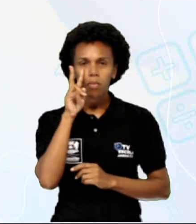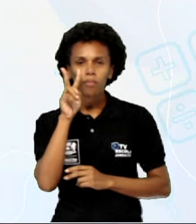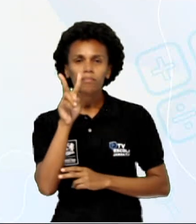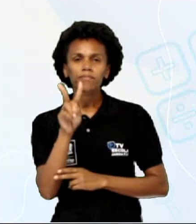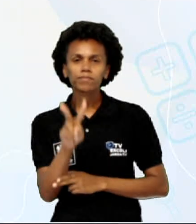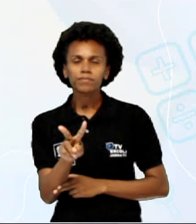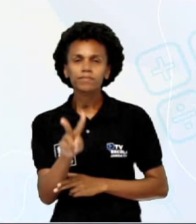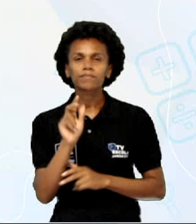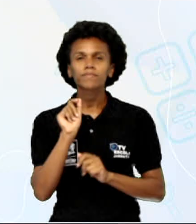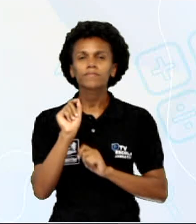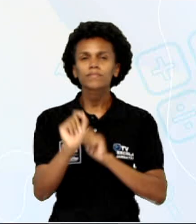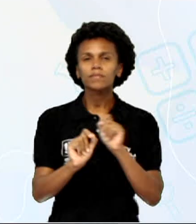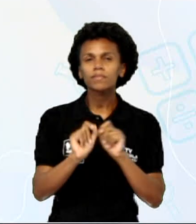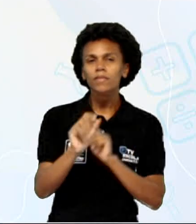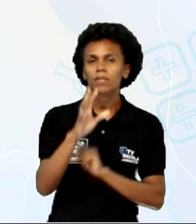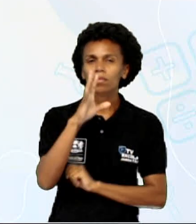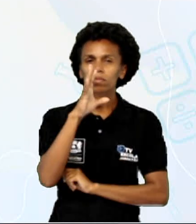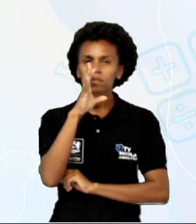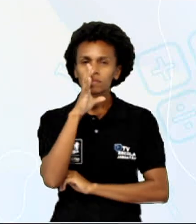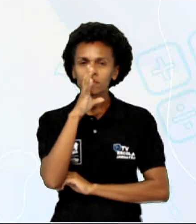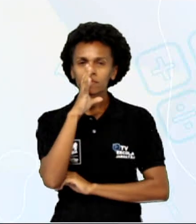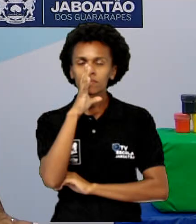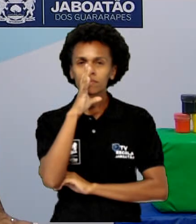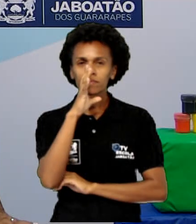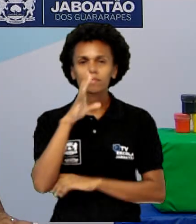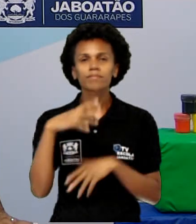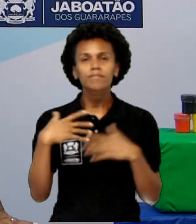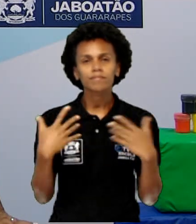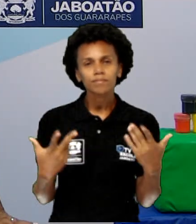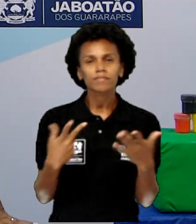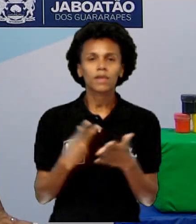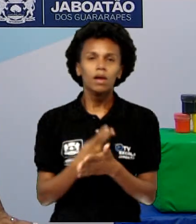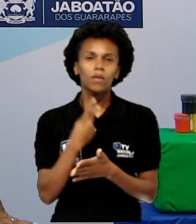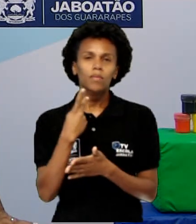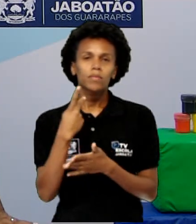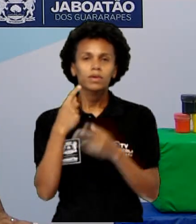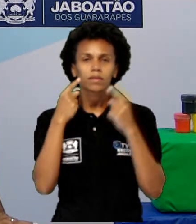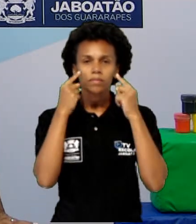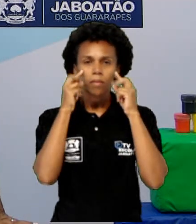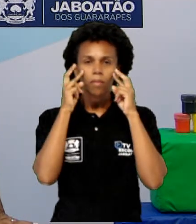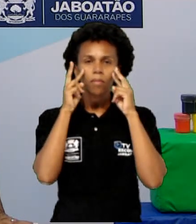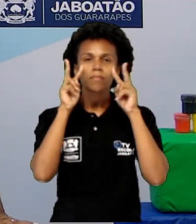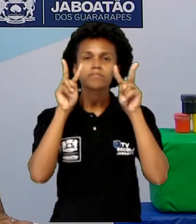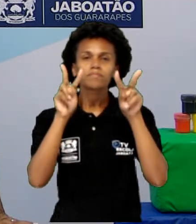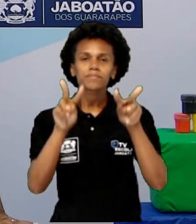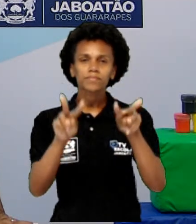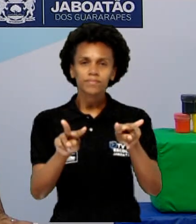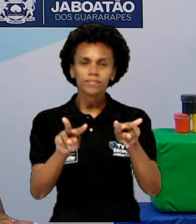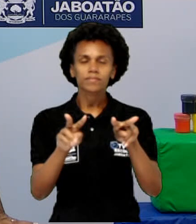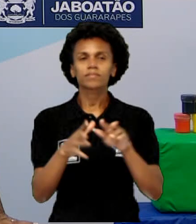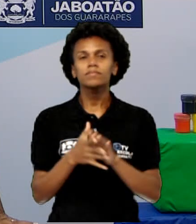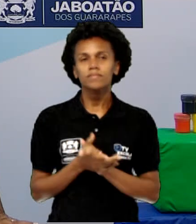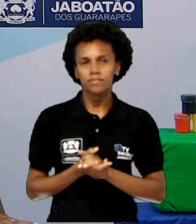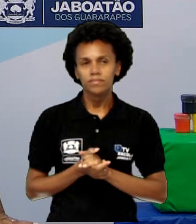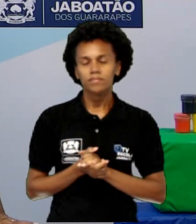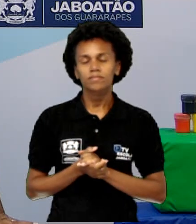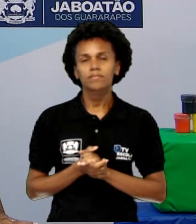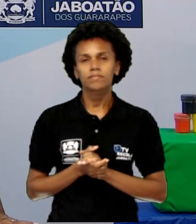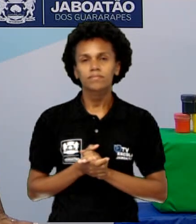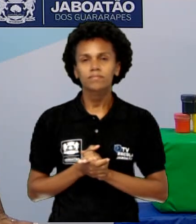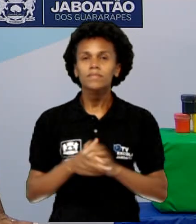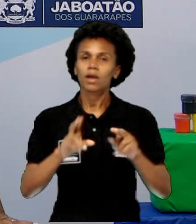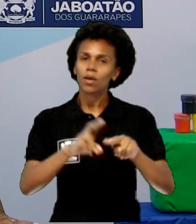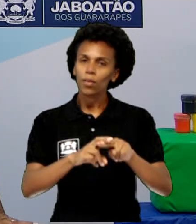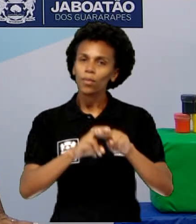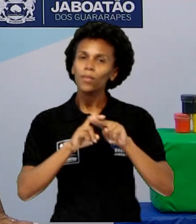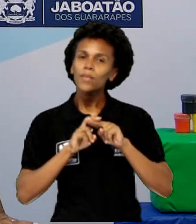apreciação acontece por meio da visão. Por isso que chamamos as artes que são visuais de arte visual.